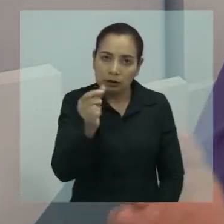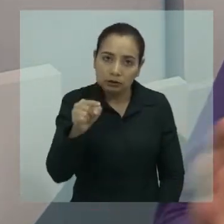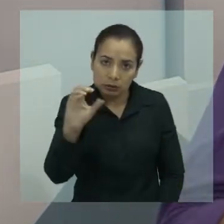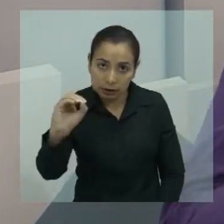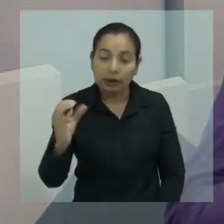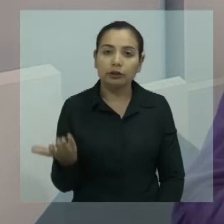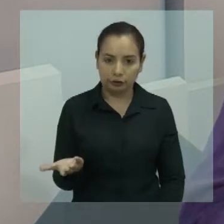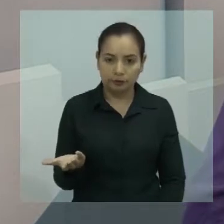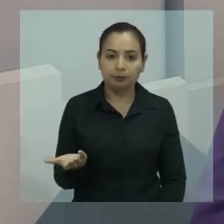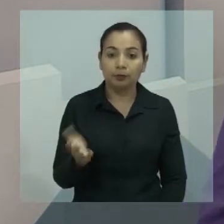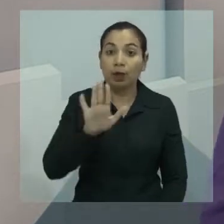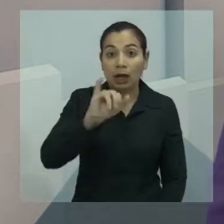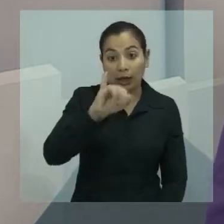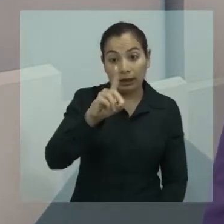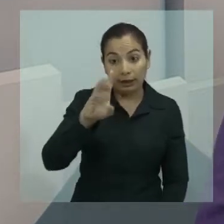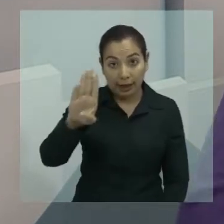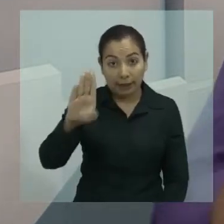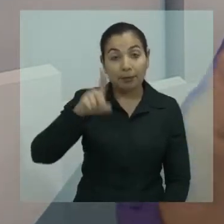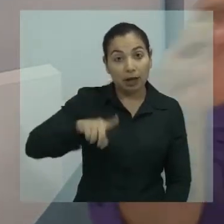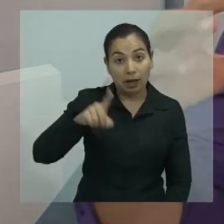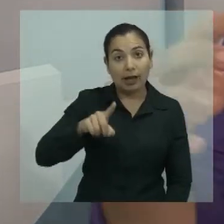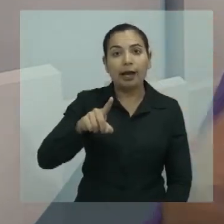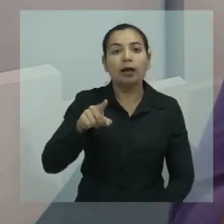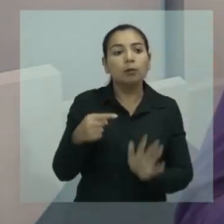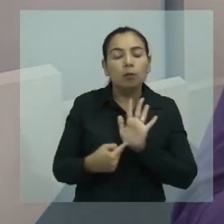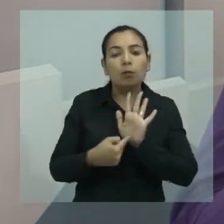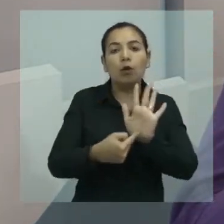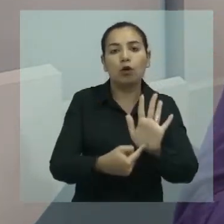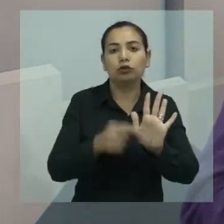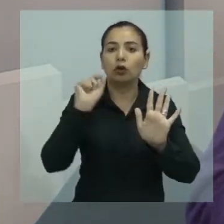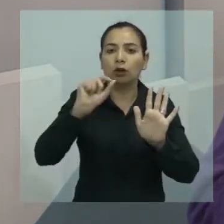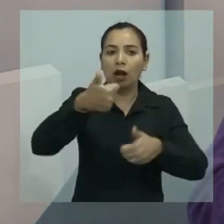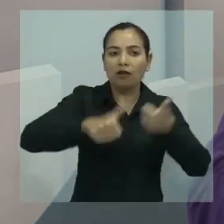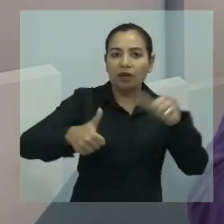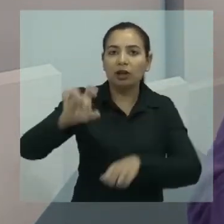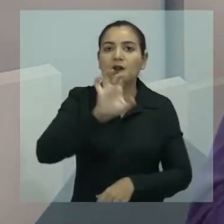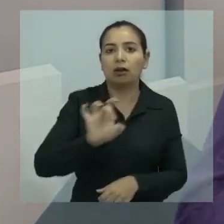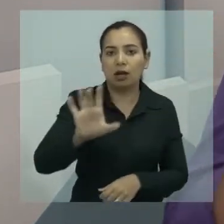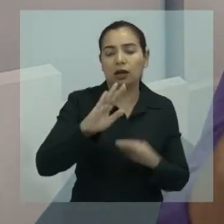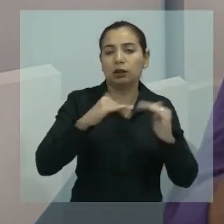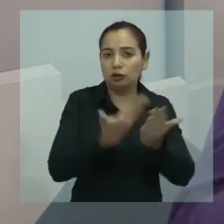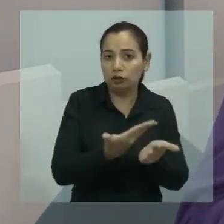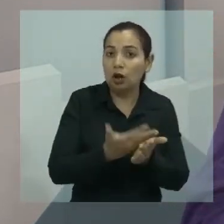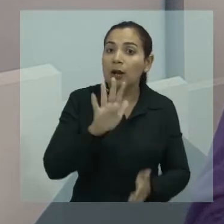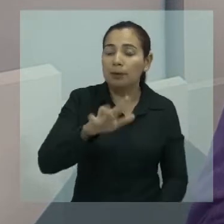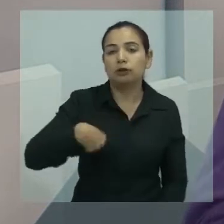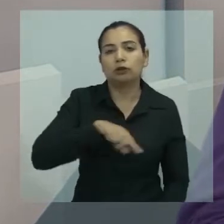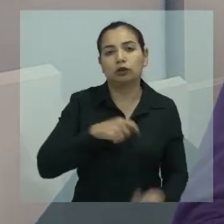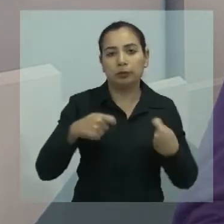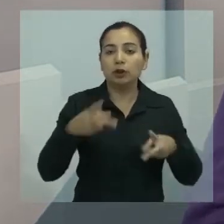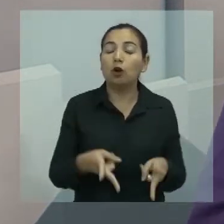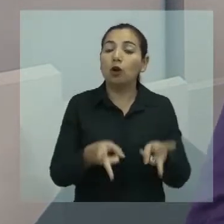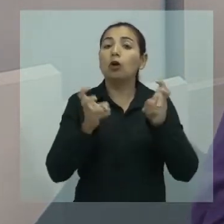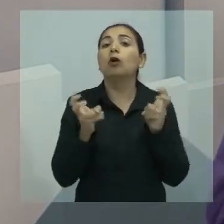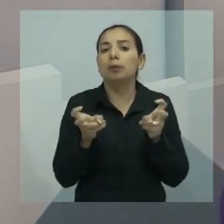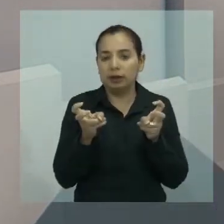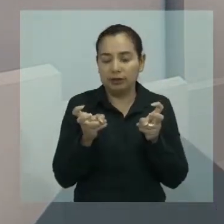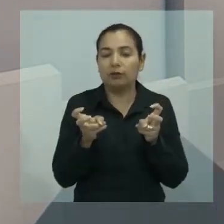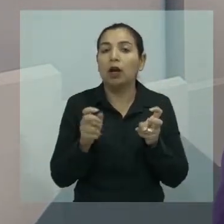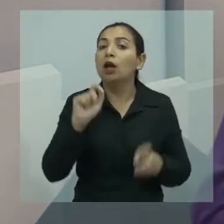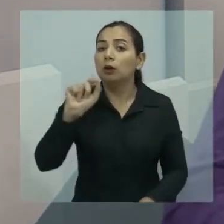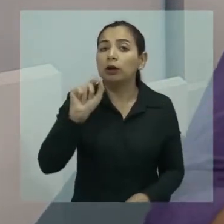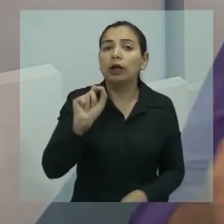a uma nota 6 e reduzir as desigualdades educacionais. Nós falando, o IDEB ele é um indicador sintético, então